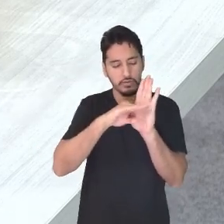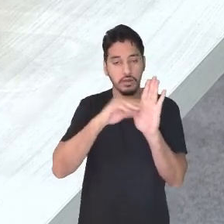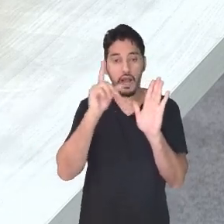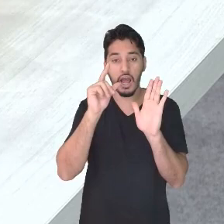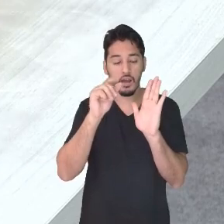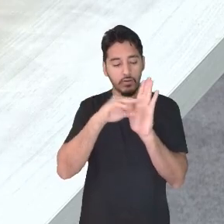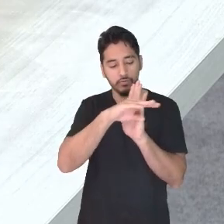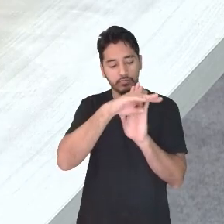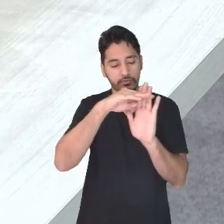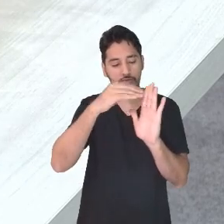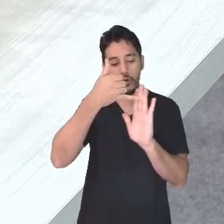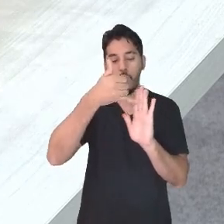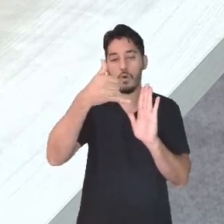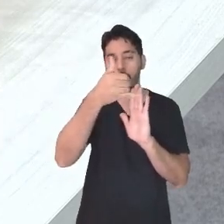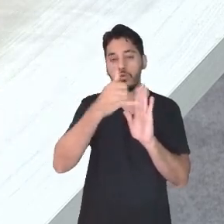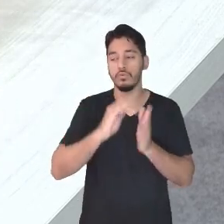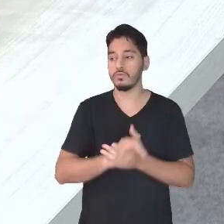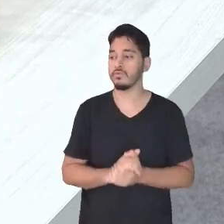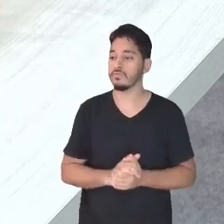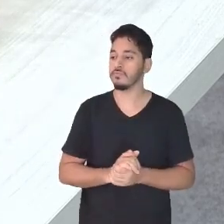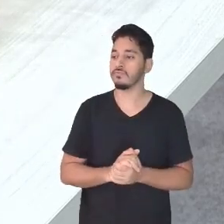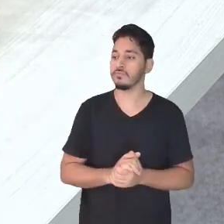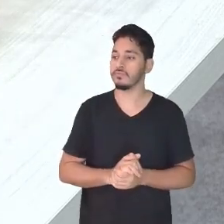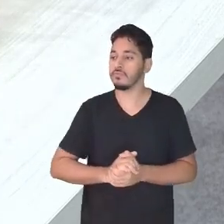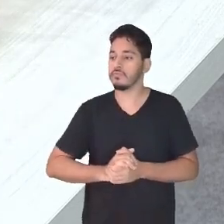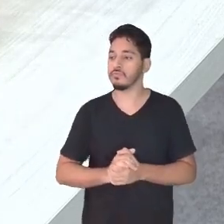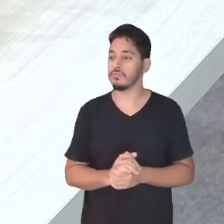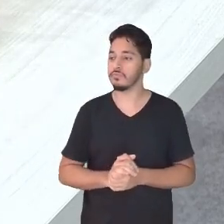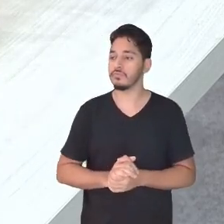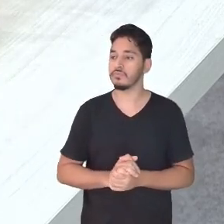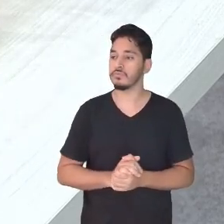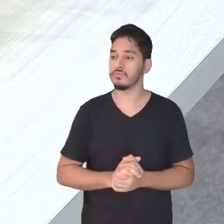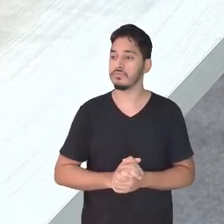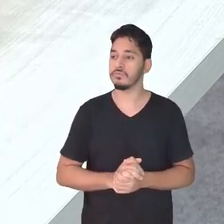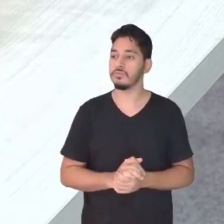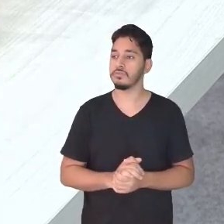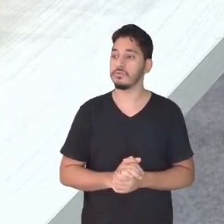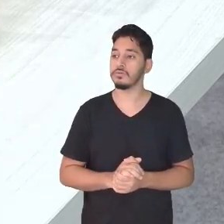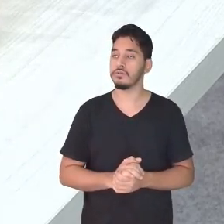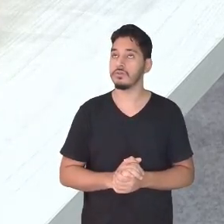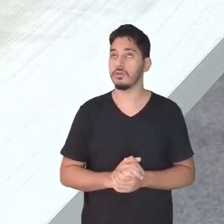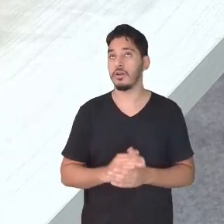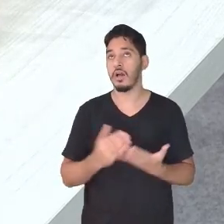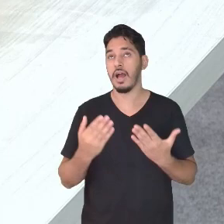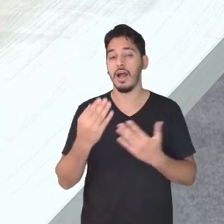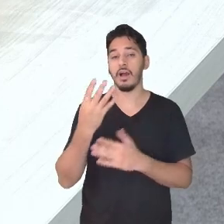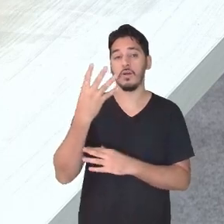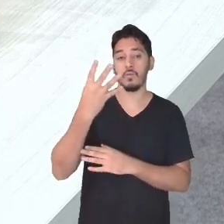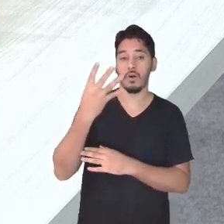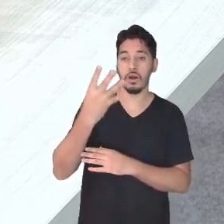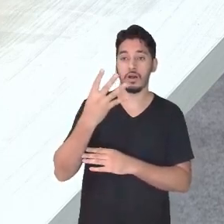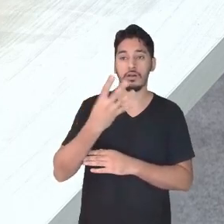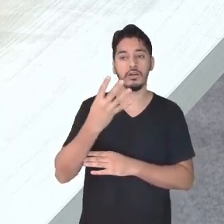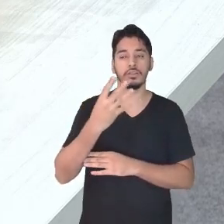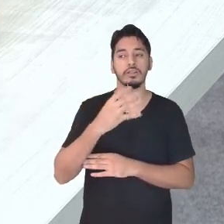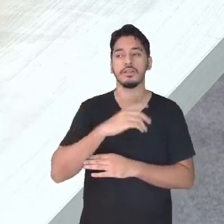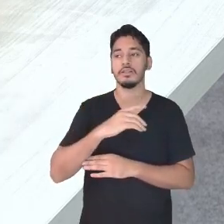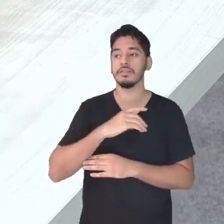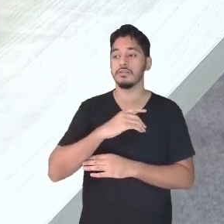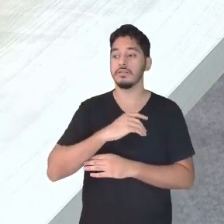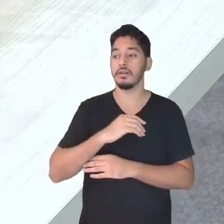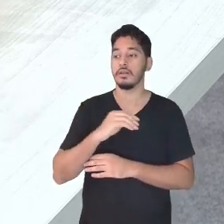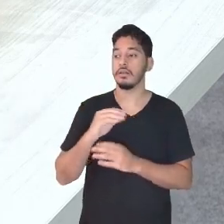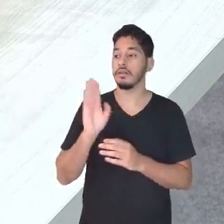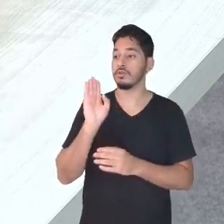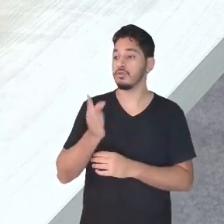o óleo. E a questão aí da quarta, para ser a questão de ser bifásica, a